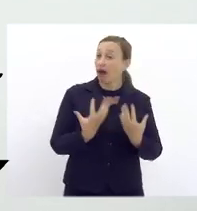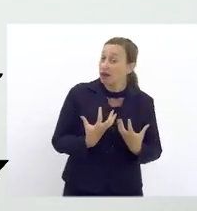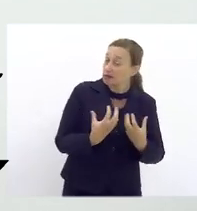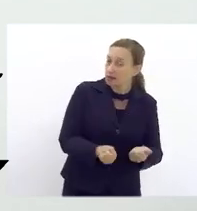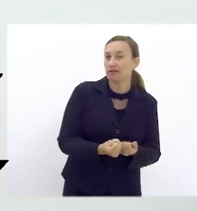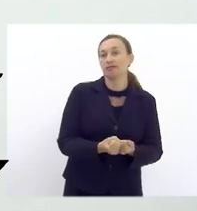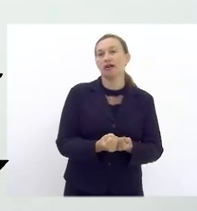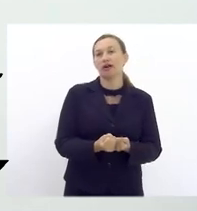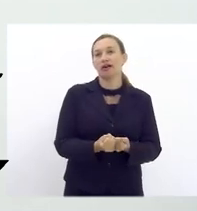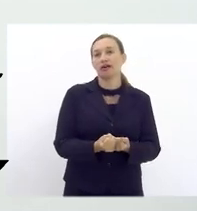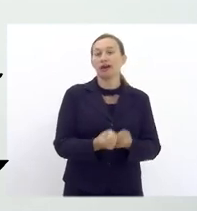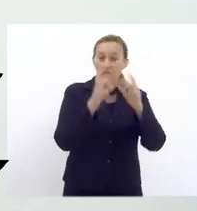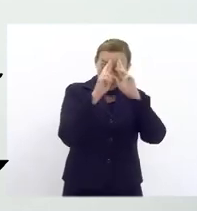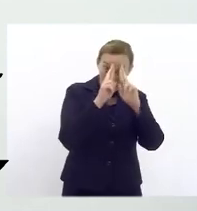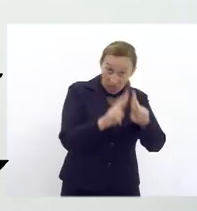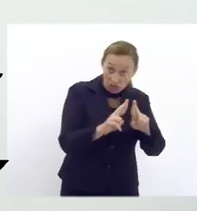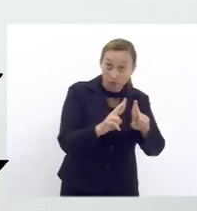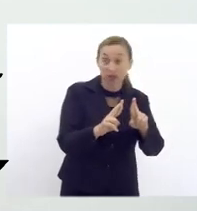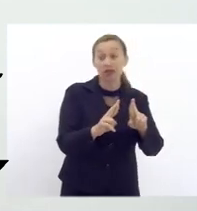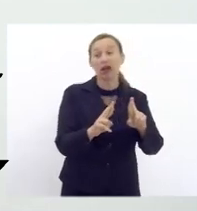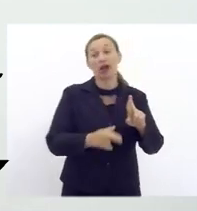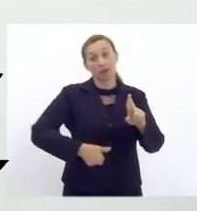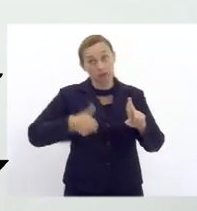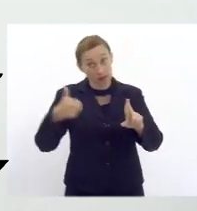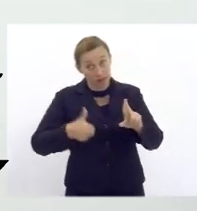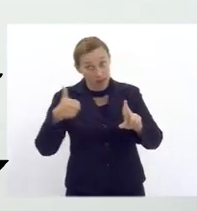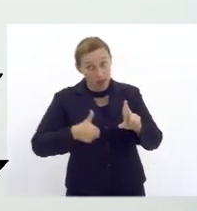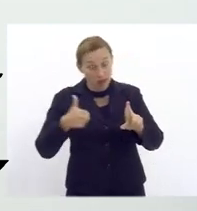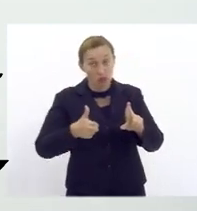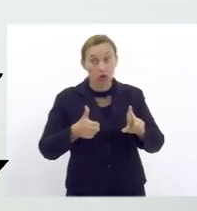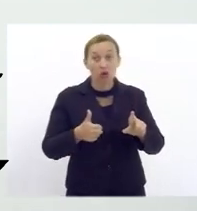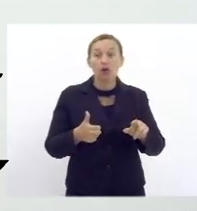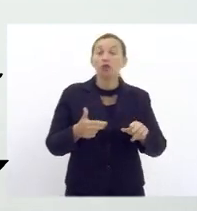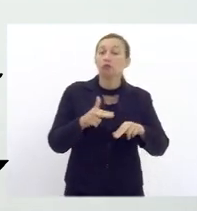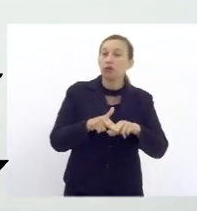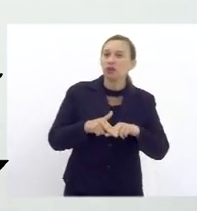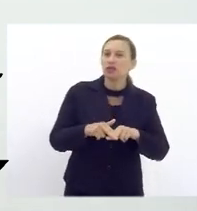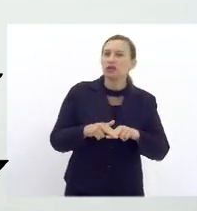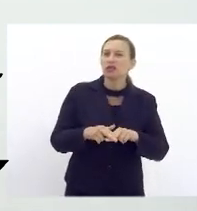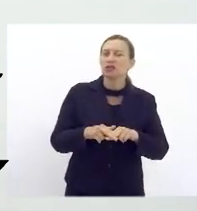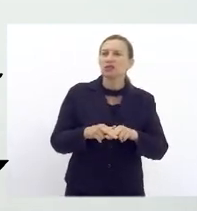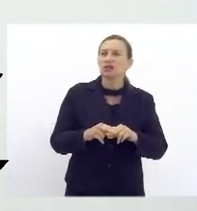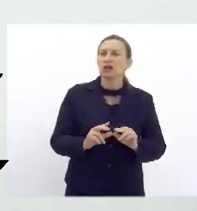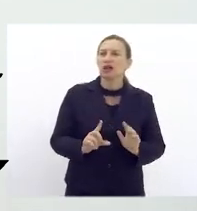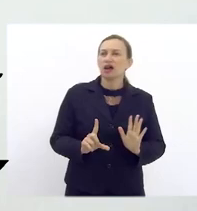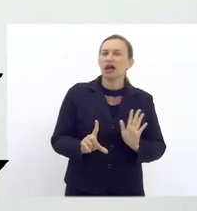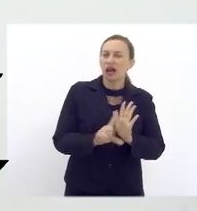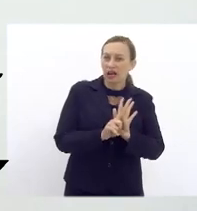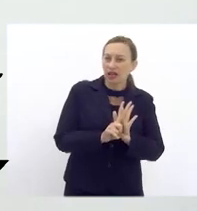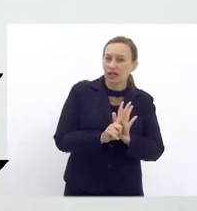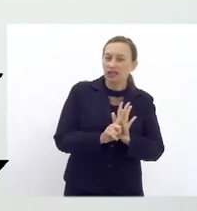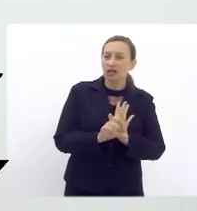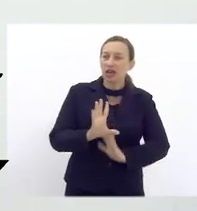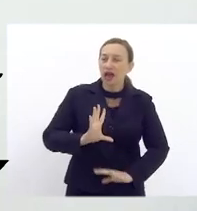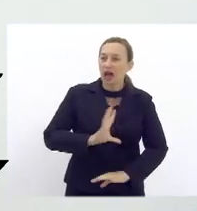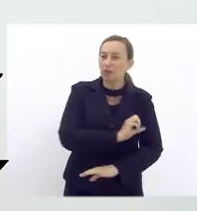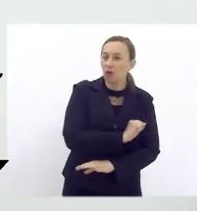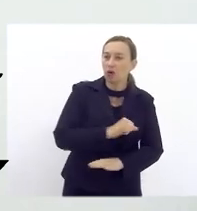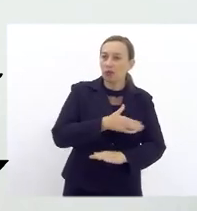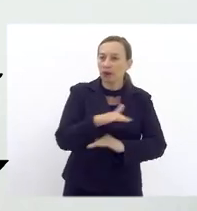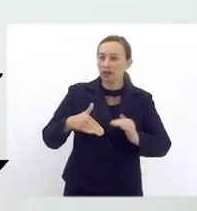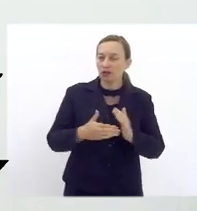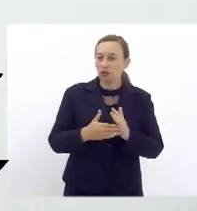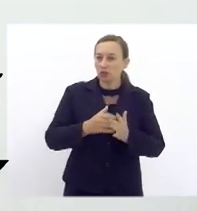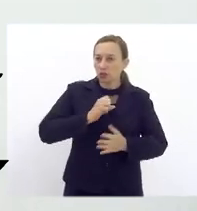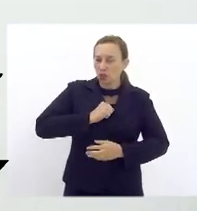diferente respeitar em primeiro lugar devemos respeitar por isso a lema da nossa comunidade amor para todos ódio para